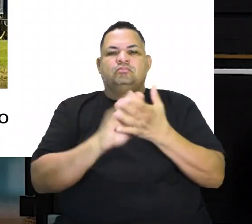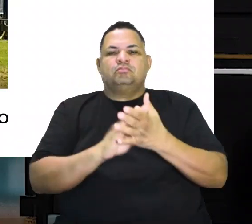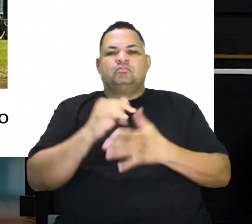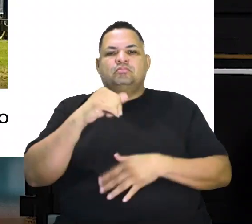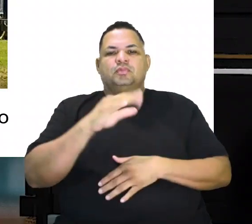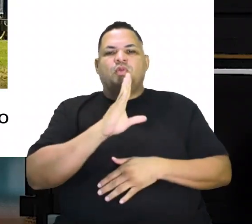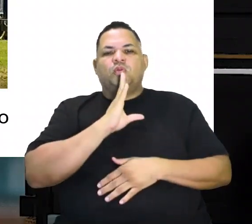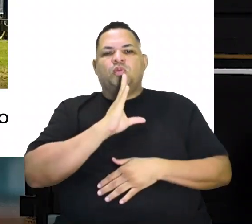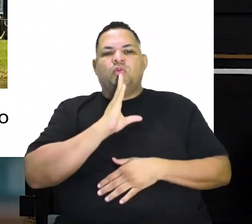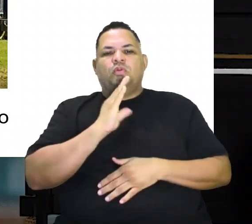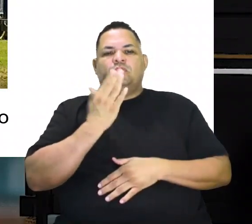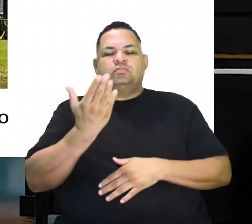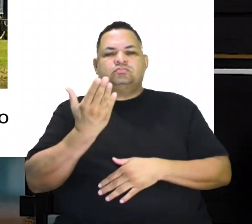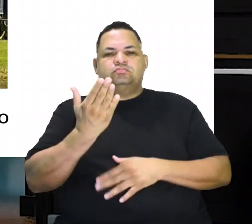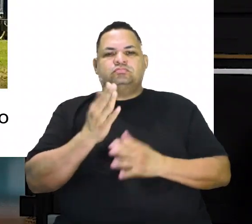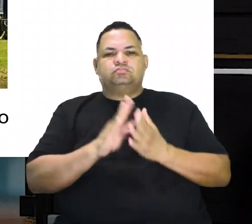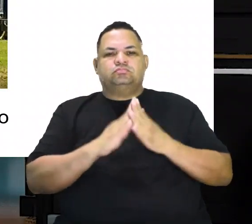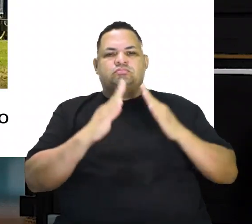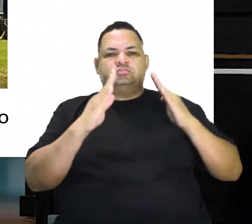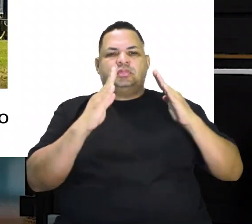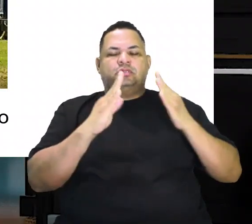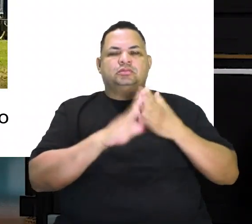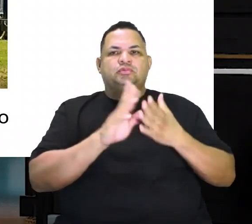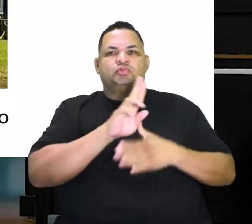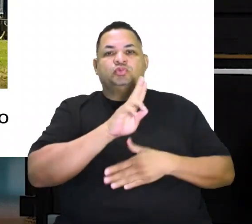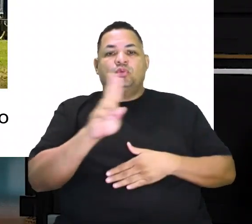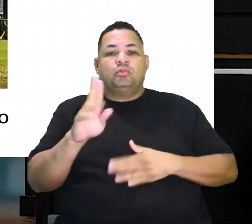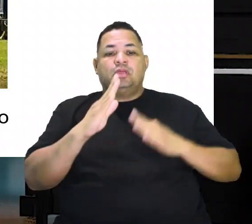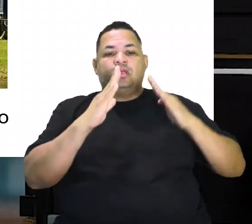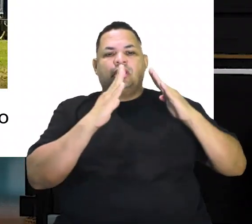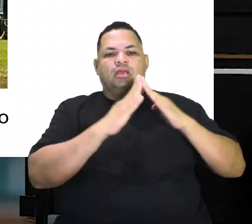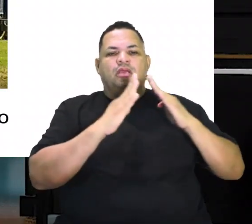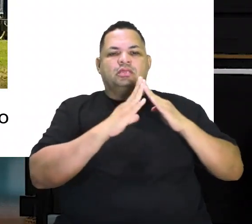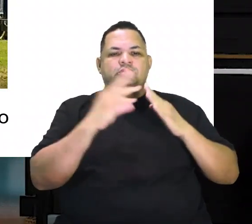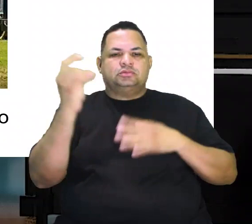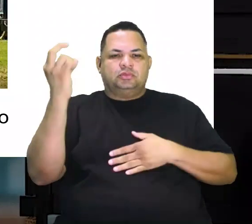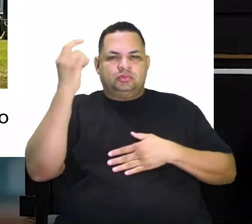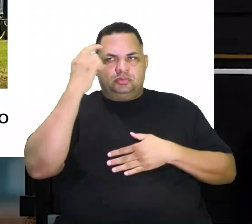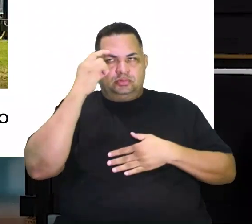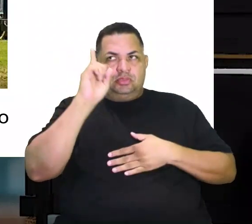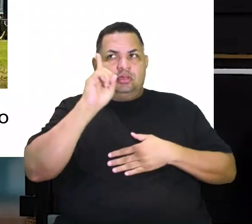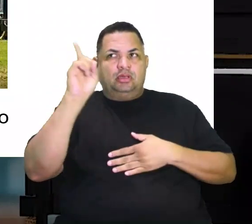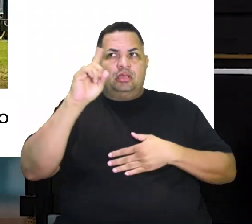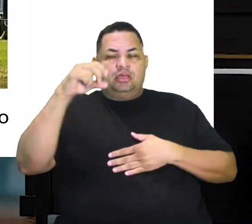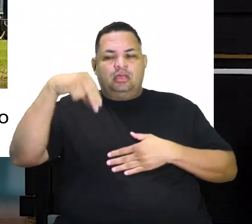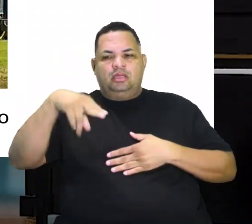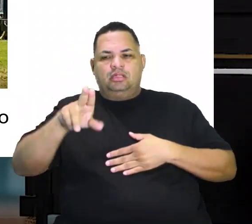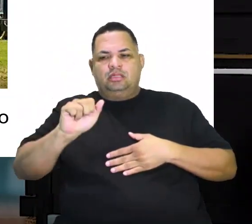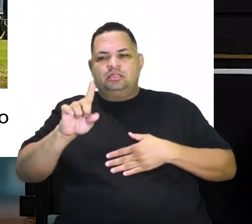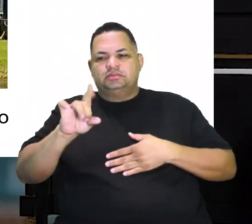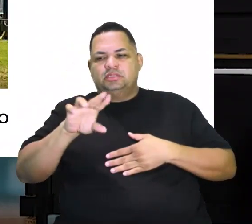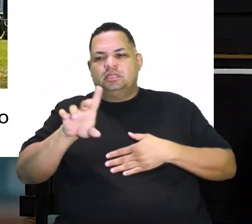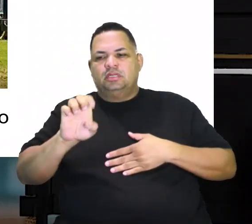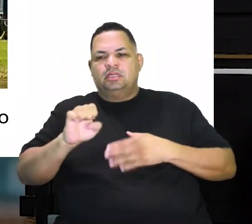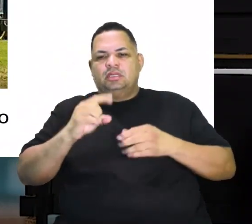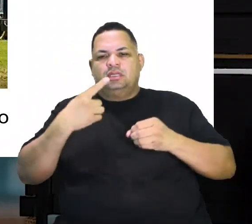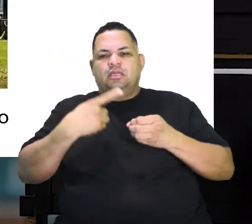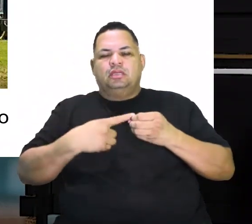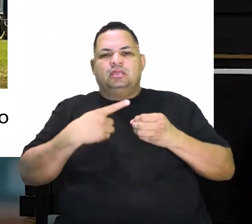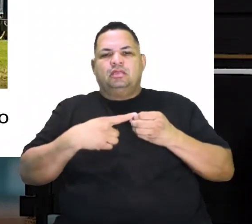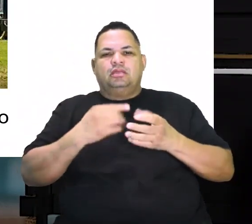conheci uma casa com o nome Casa Cultural, lá em Nazaré, no qual o